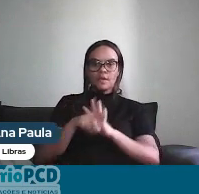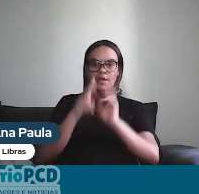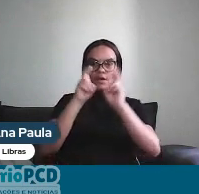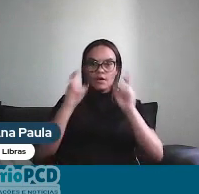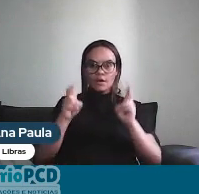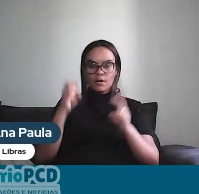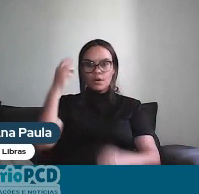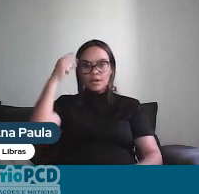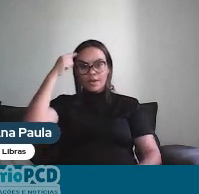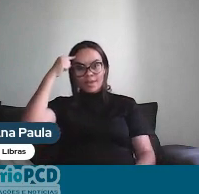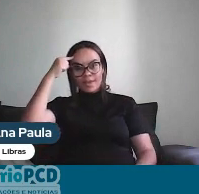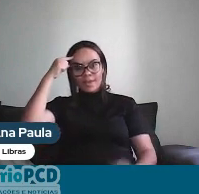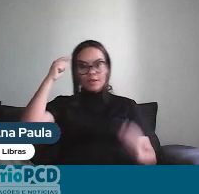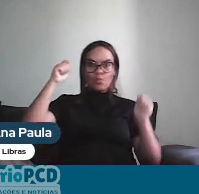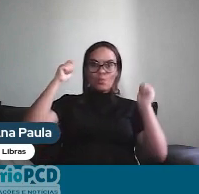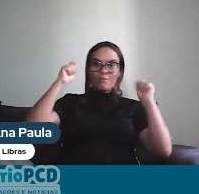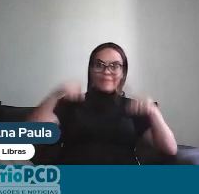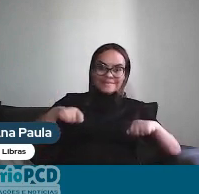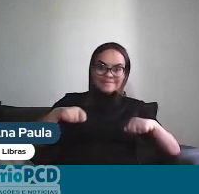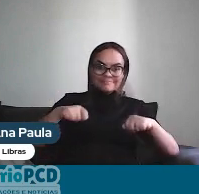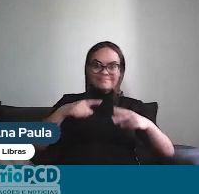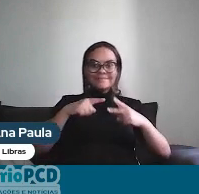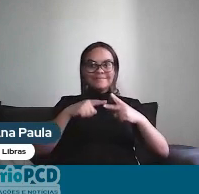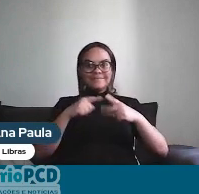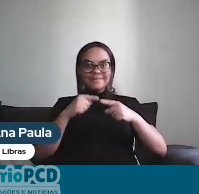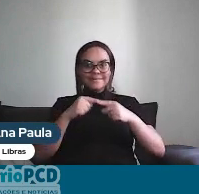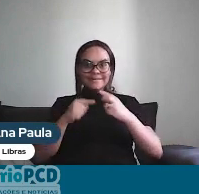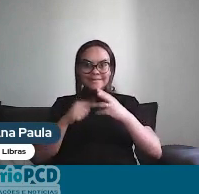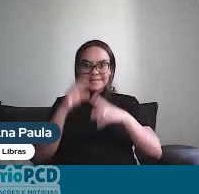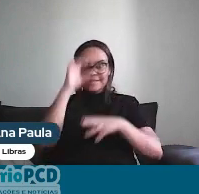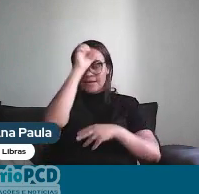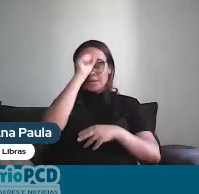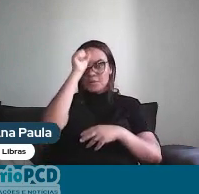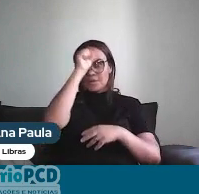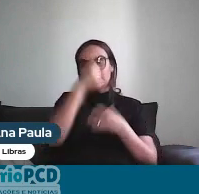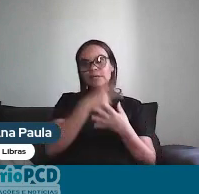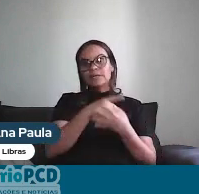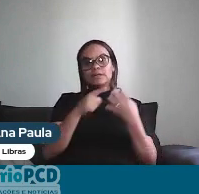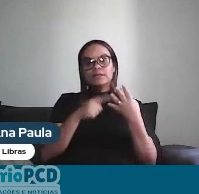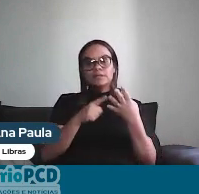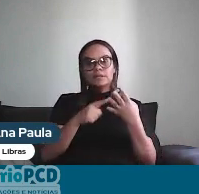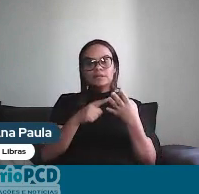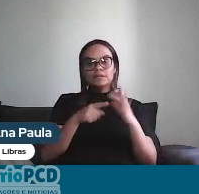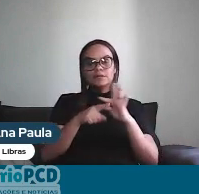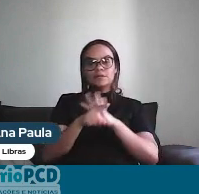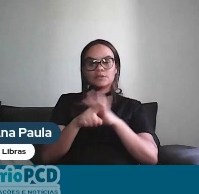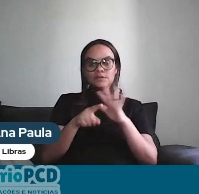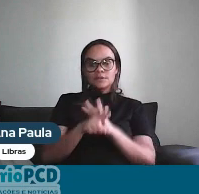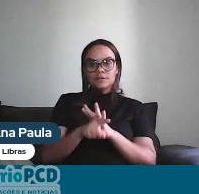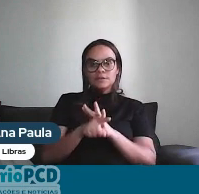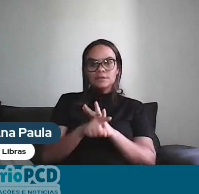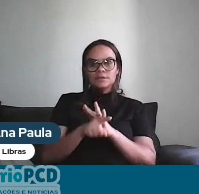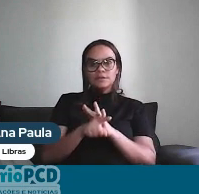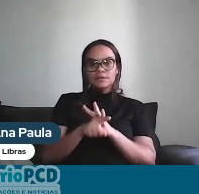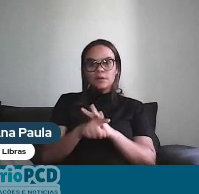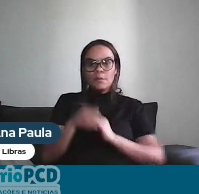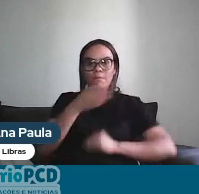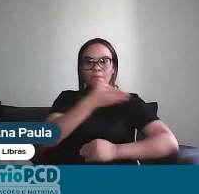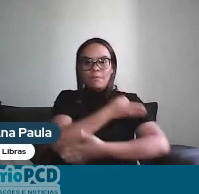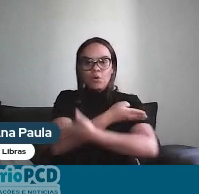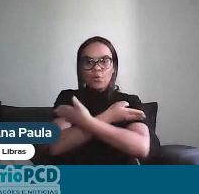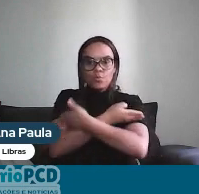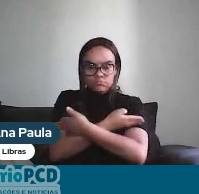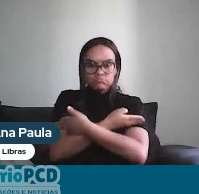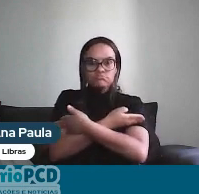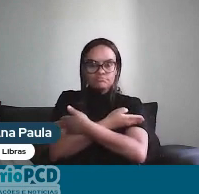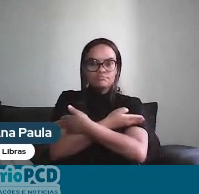cognição, sobre capacidade de aprendizagem e também as perguntas sobre membros superiores,